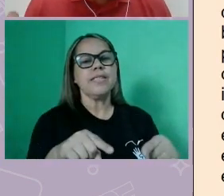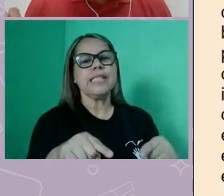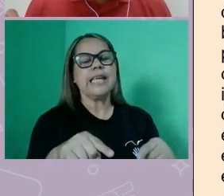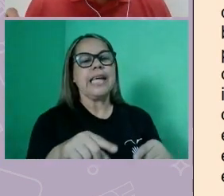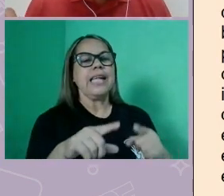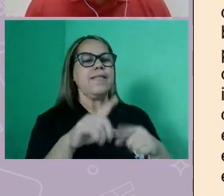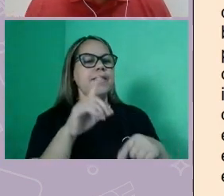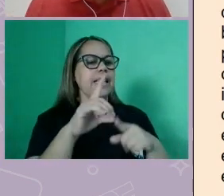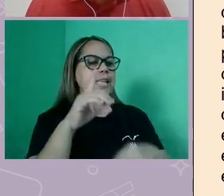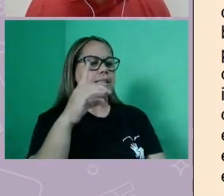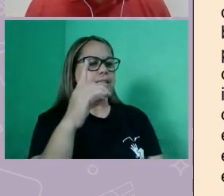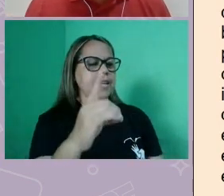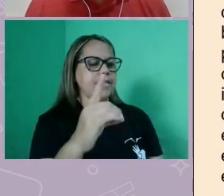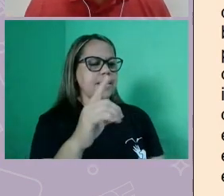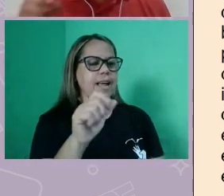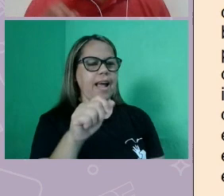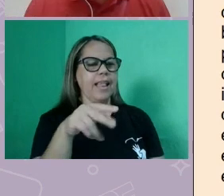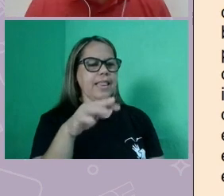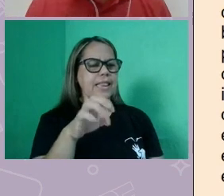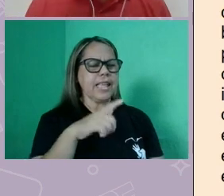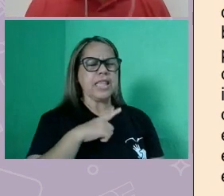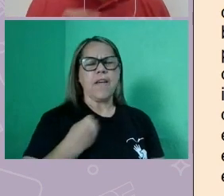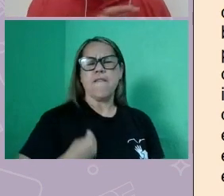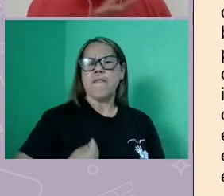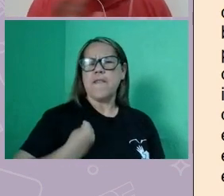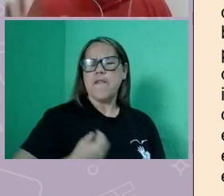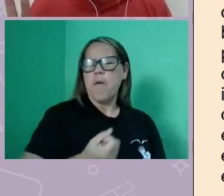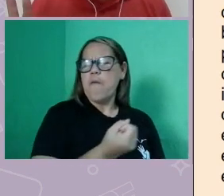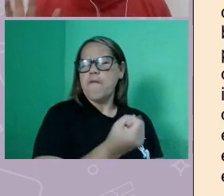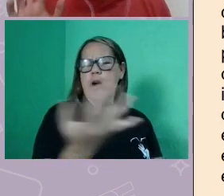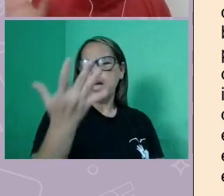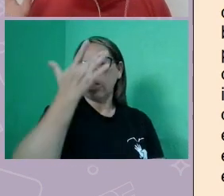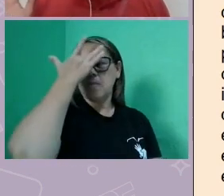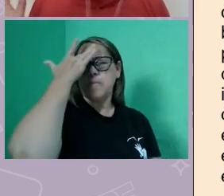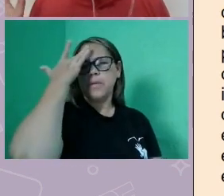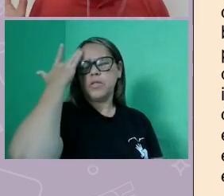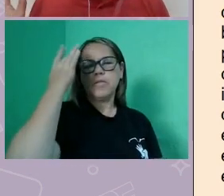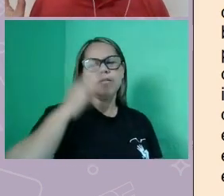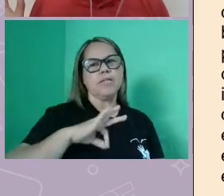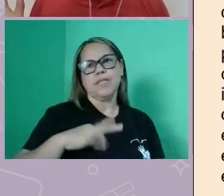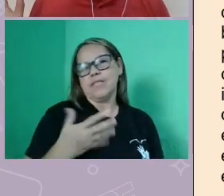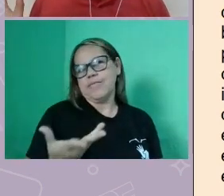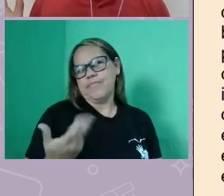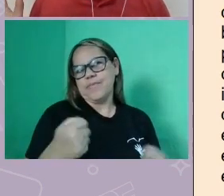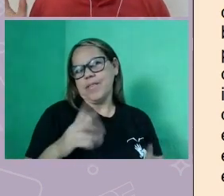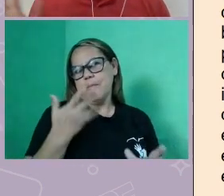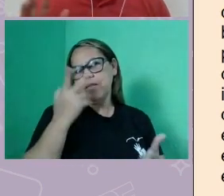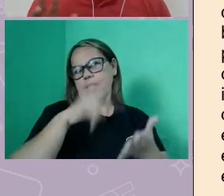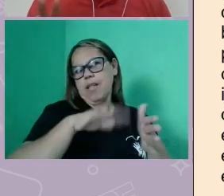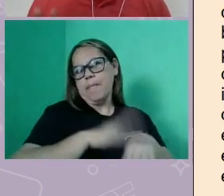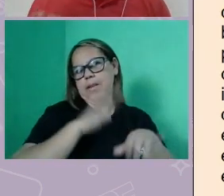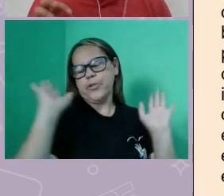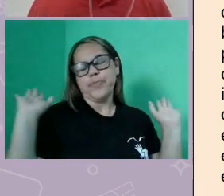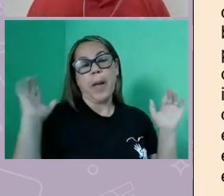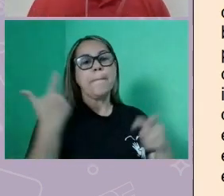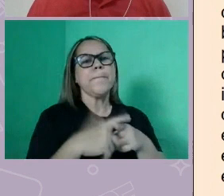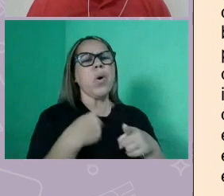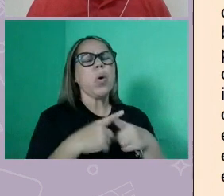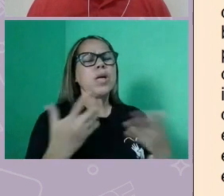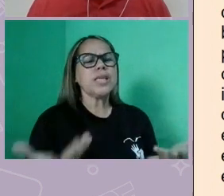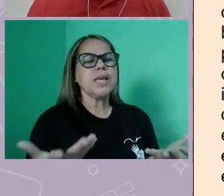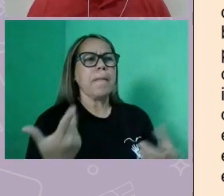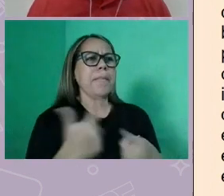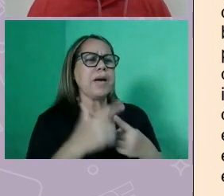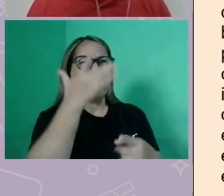viviam milhares de pessoas assalariadas pronto não preciso nem ler mais por quê? pessoas